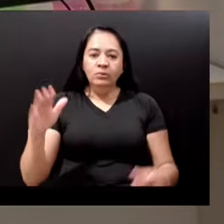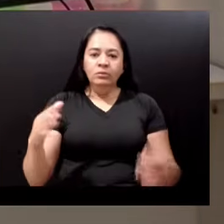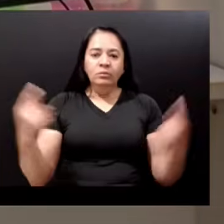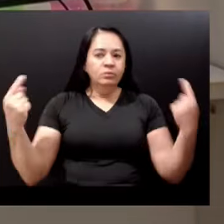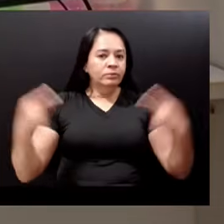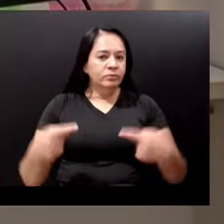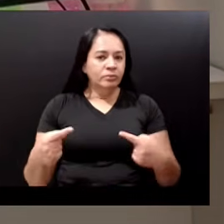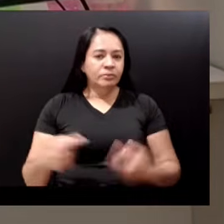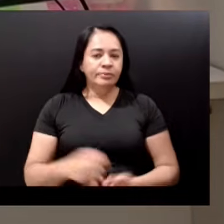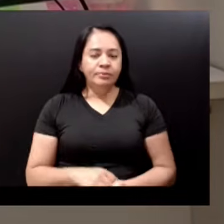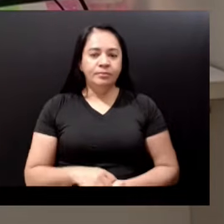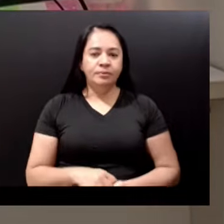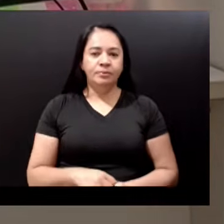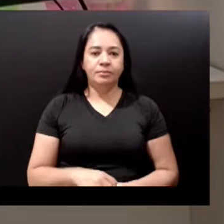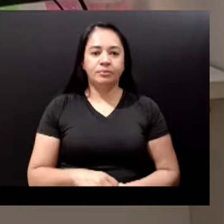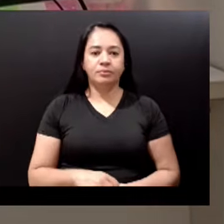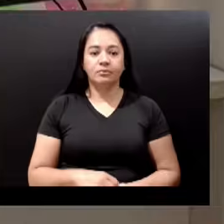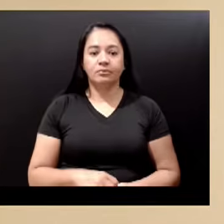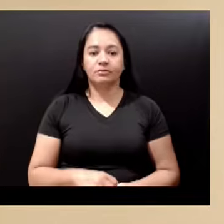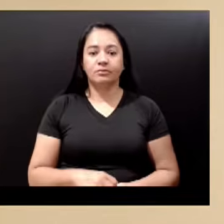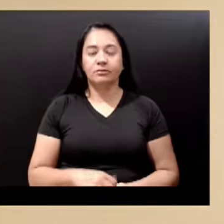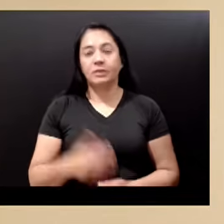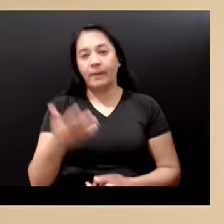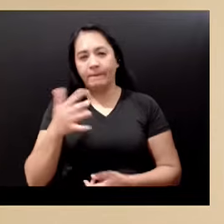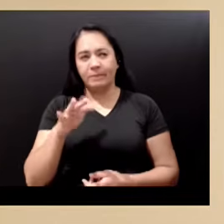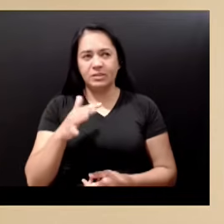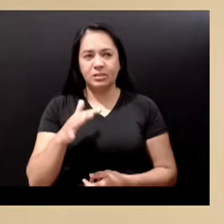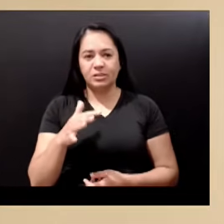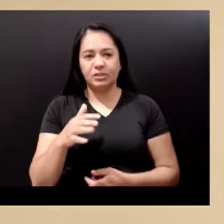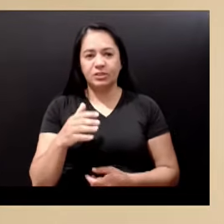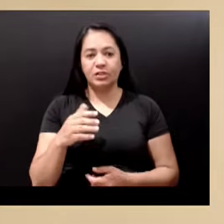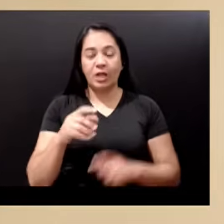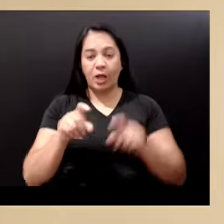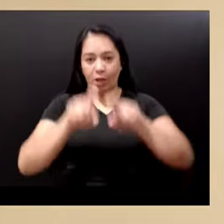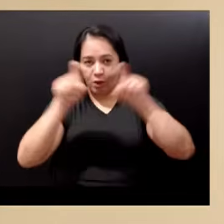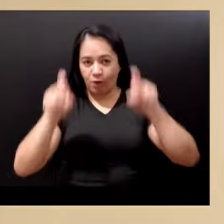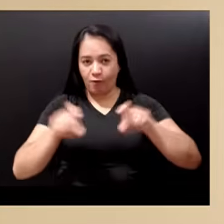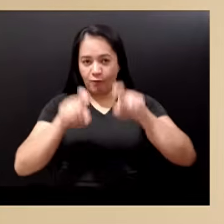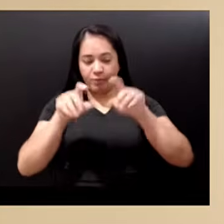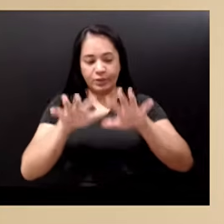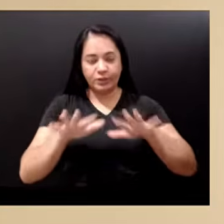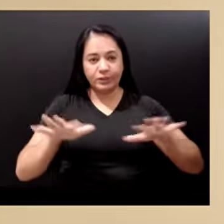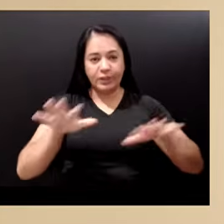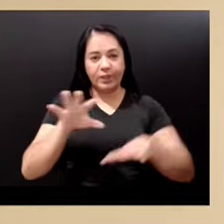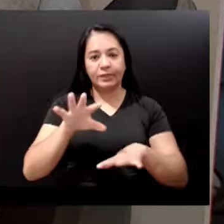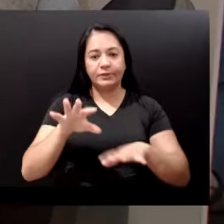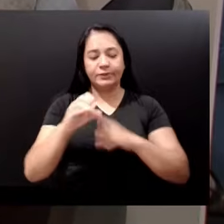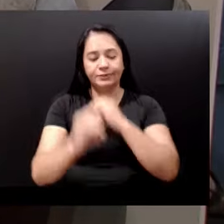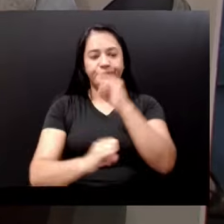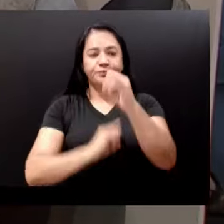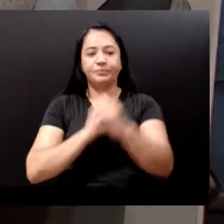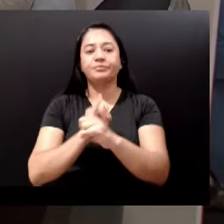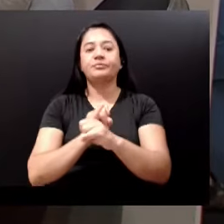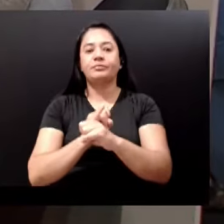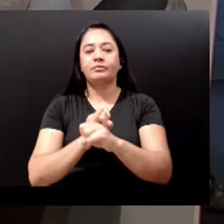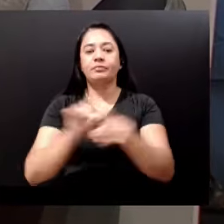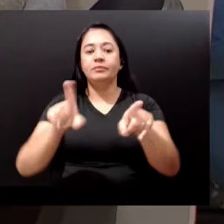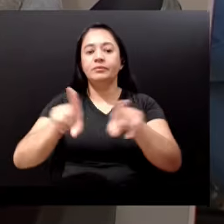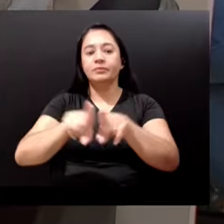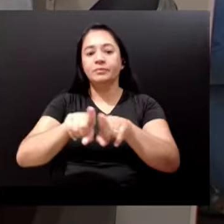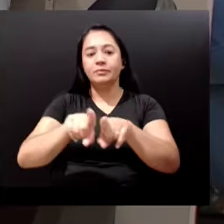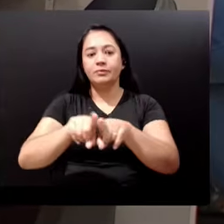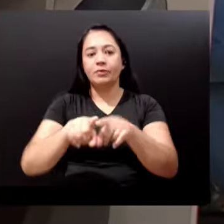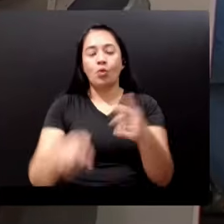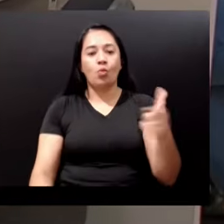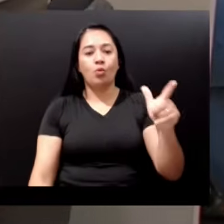Geralmente os de informática, na área de informática, E também os de marketing